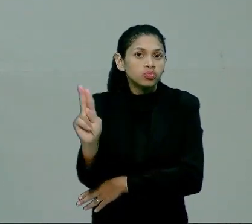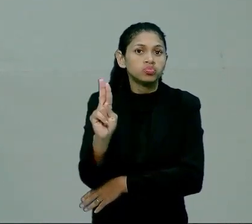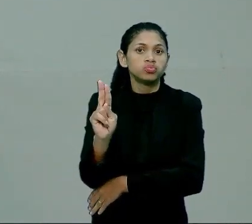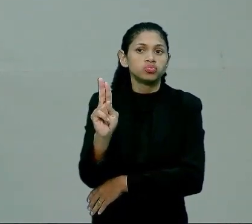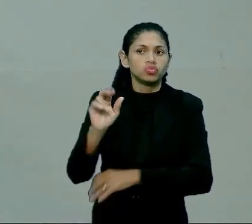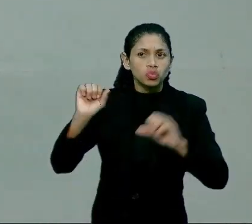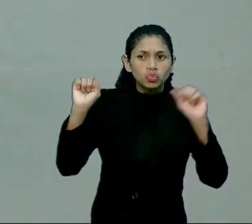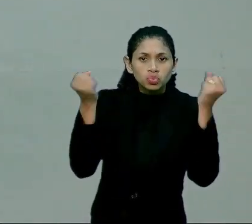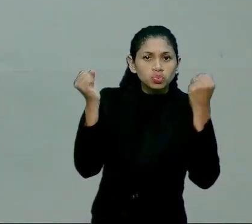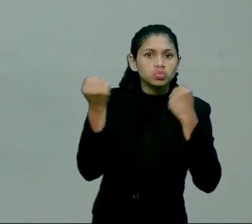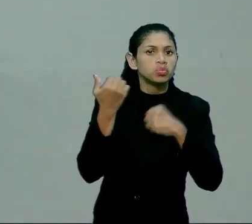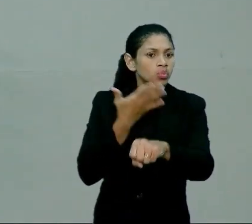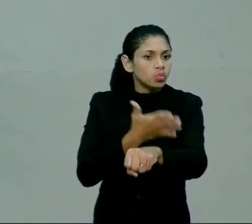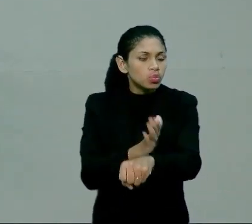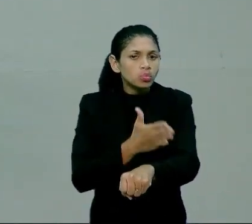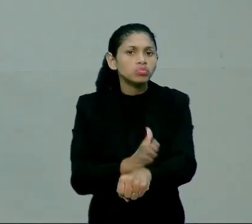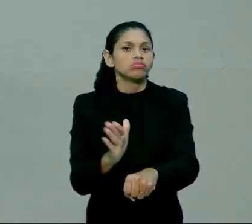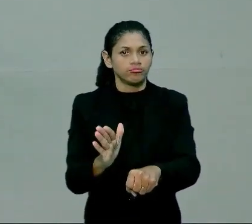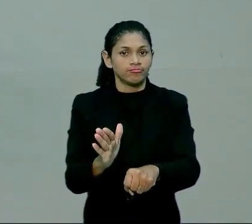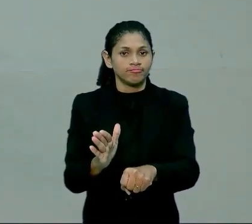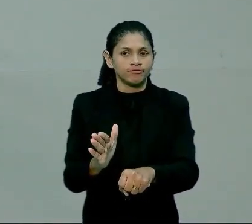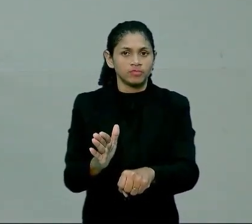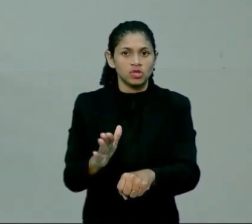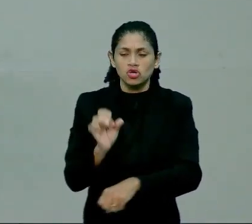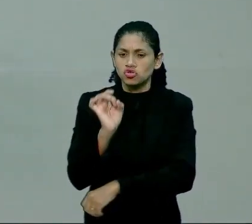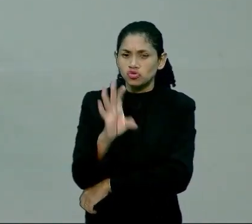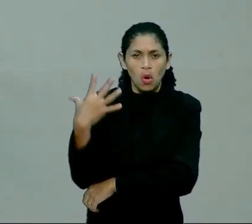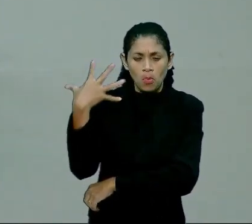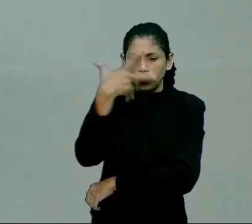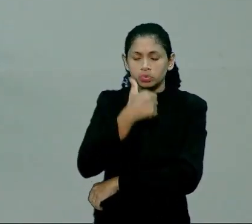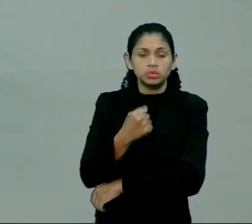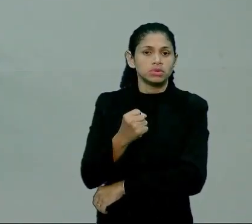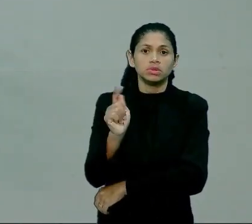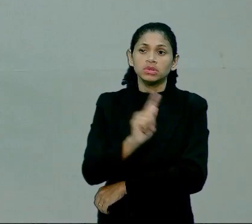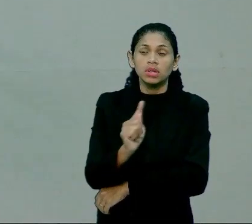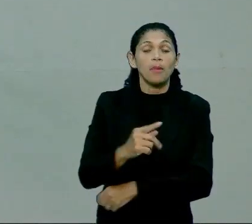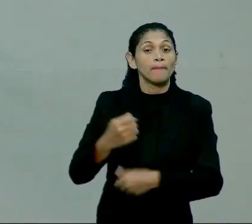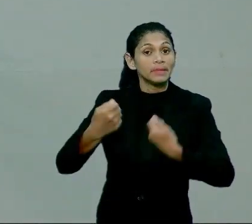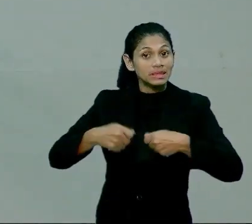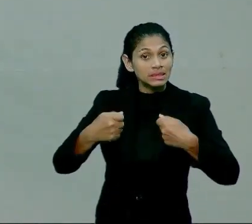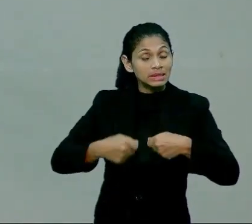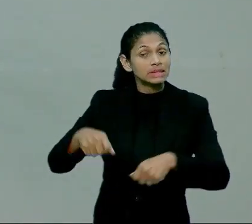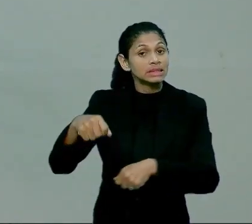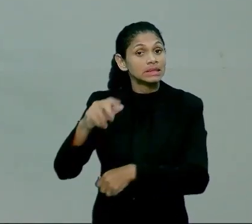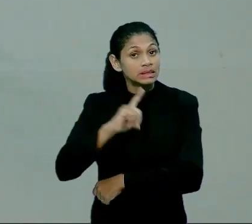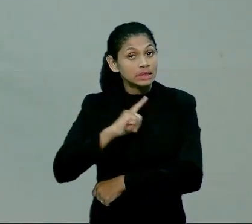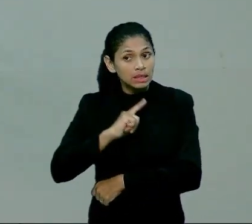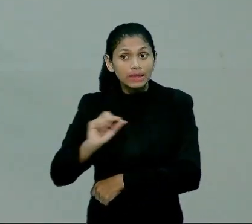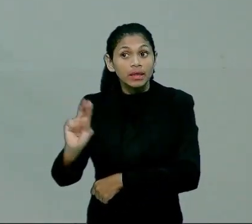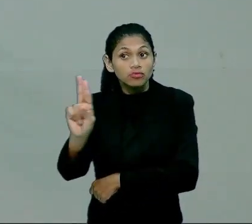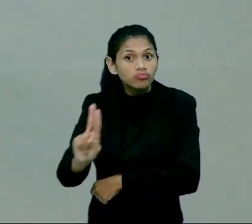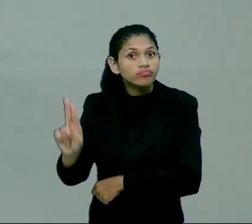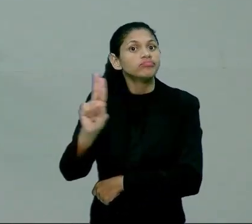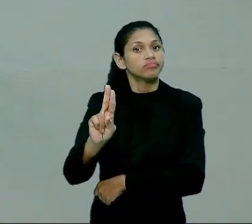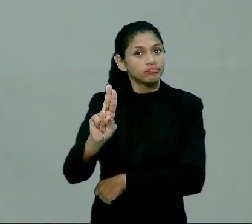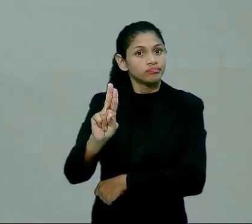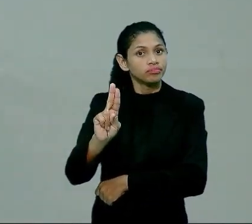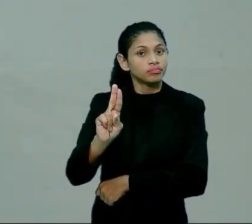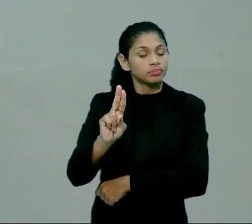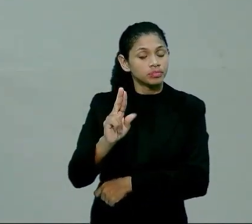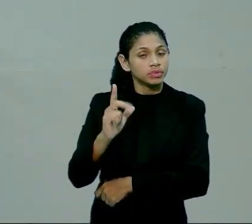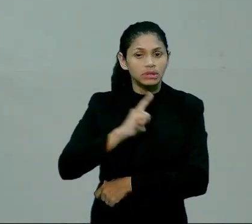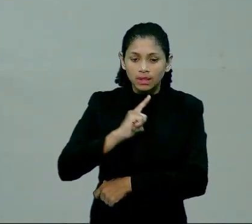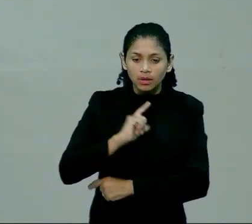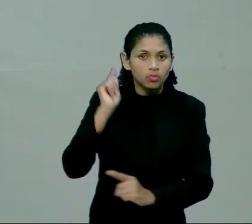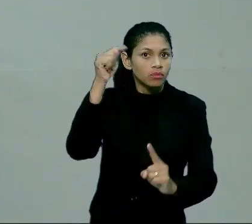ser bonitozinho de aparência, tem que ser valioso, precioso e prático, funcional, né? De ter uma